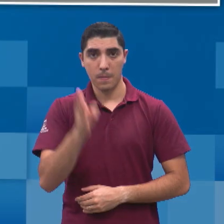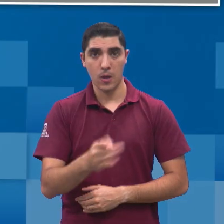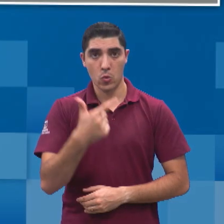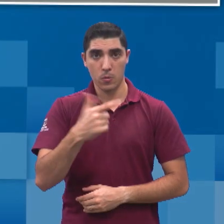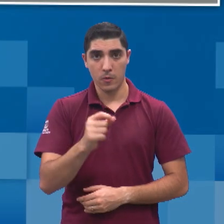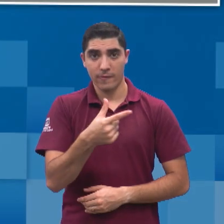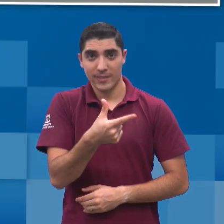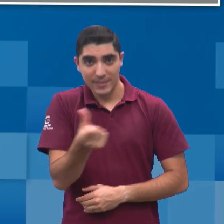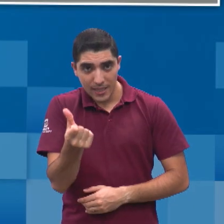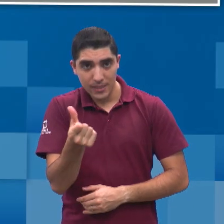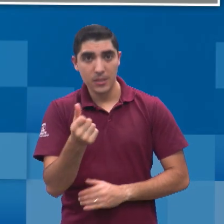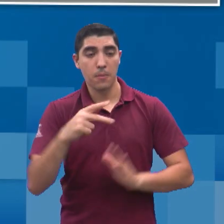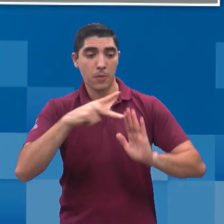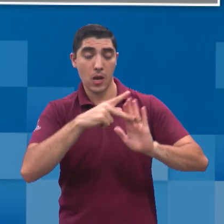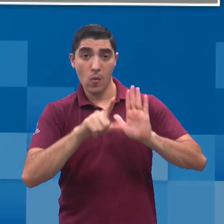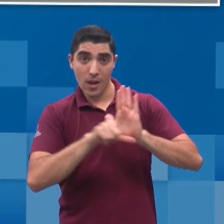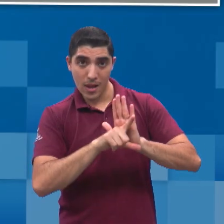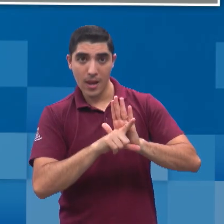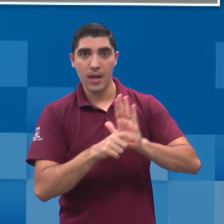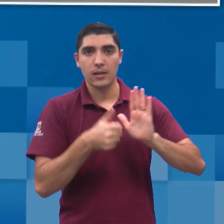3345/2026, projeto de lei número